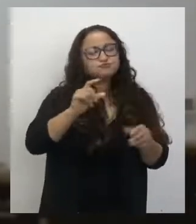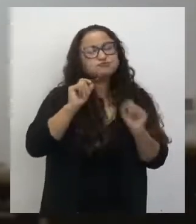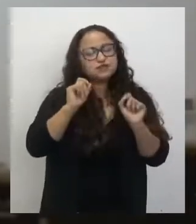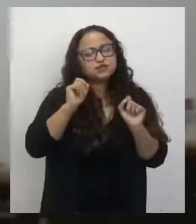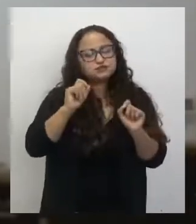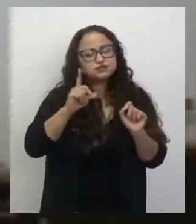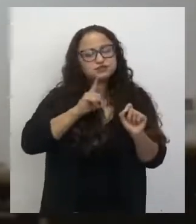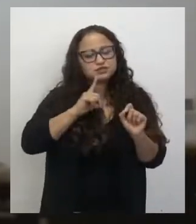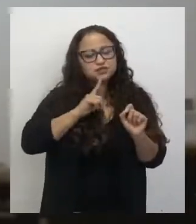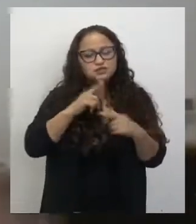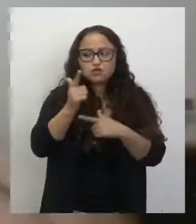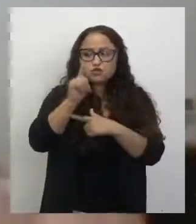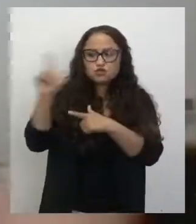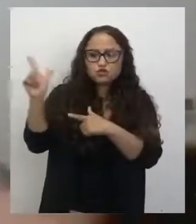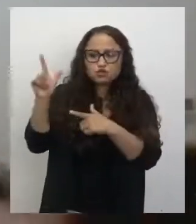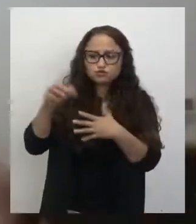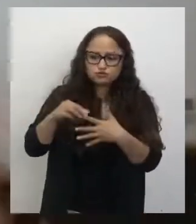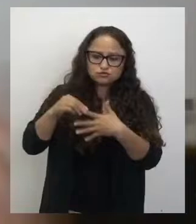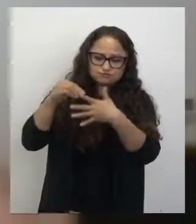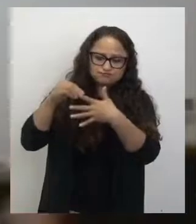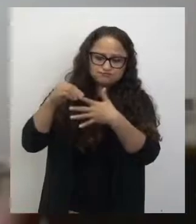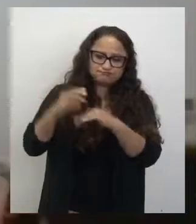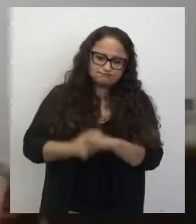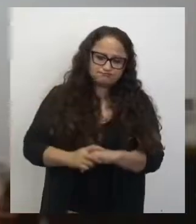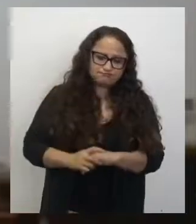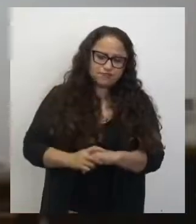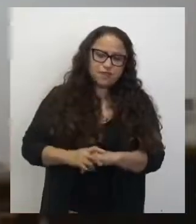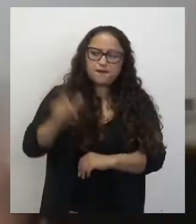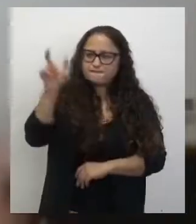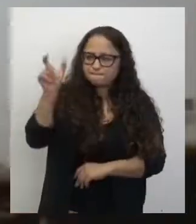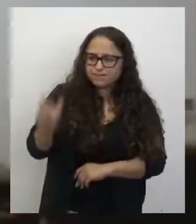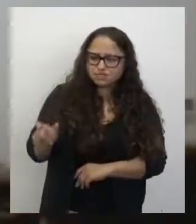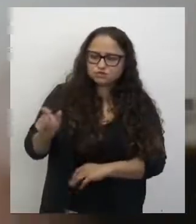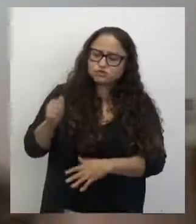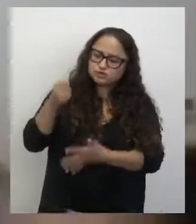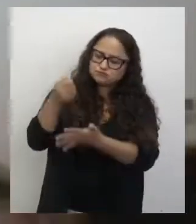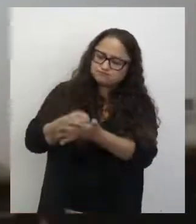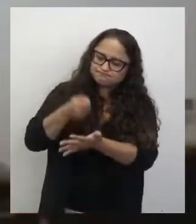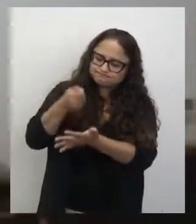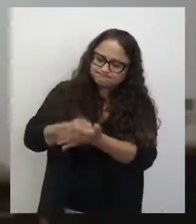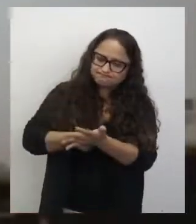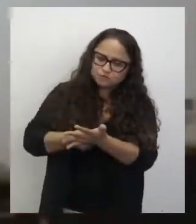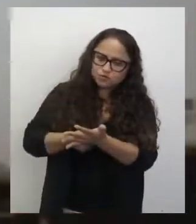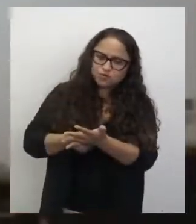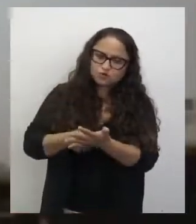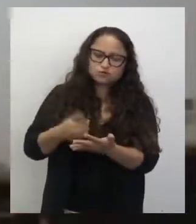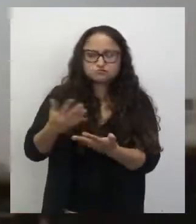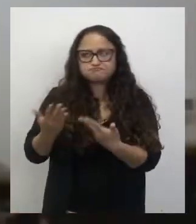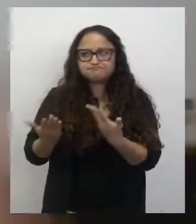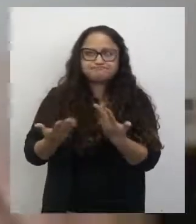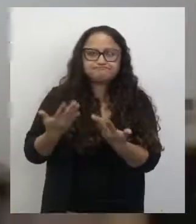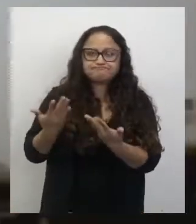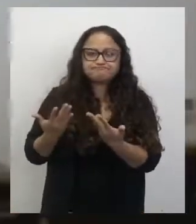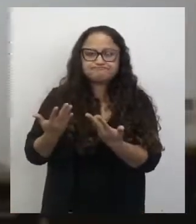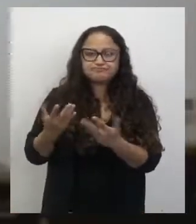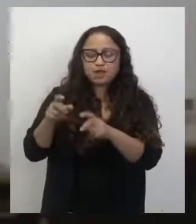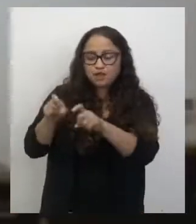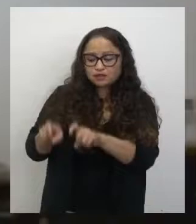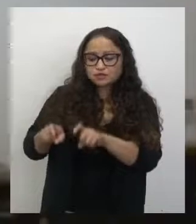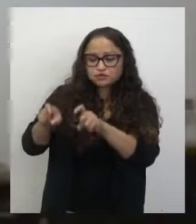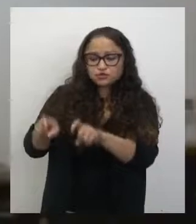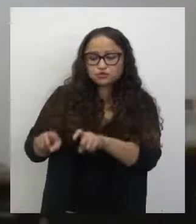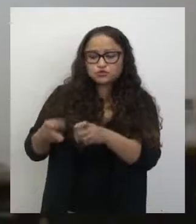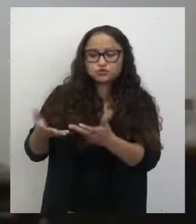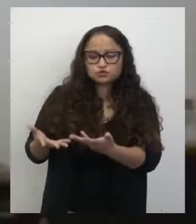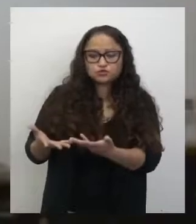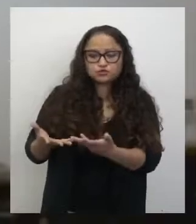em outros privilégios. Então, vamos supor, a pessoa que defende, sei lá, né, uma agricultura,